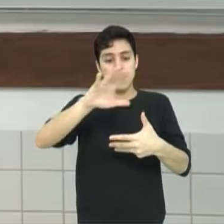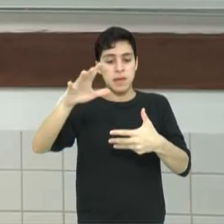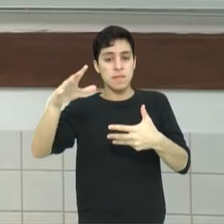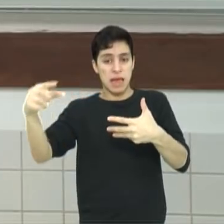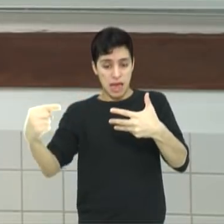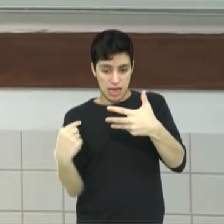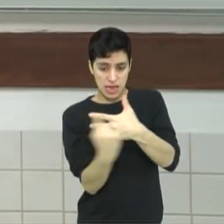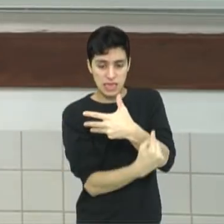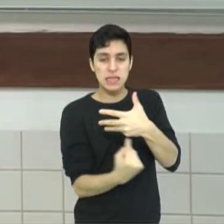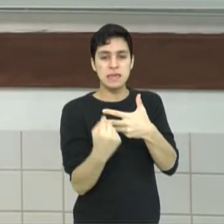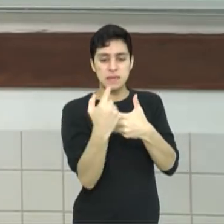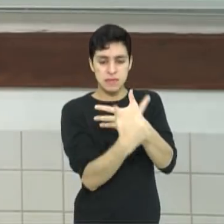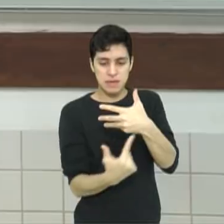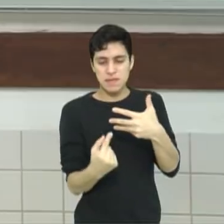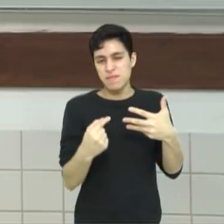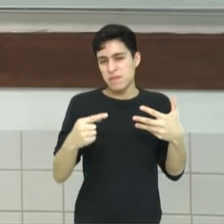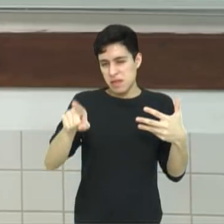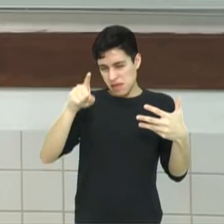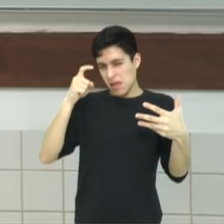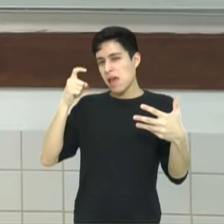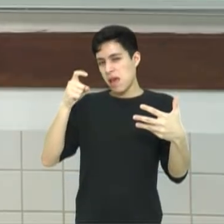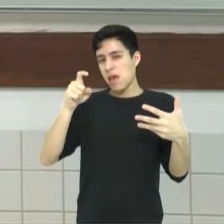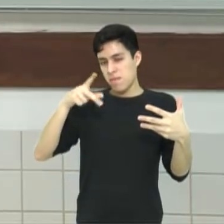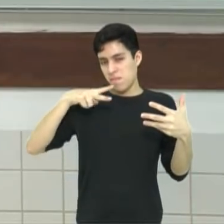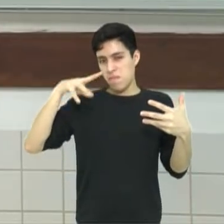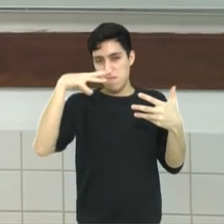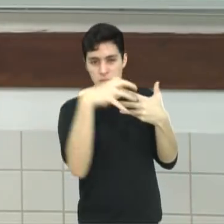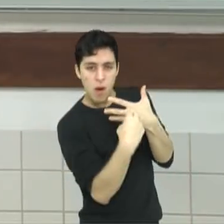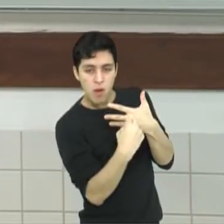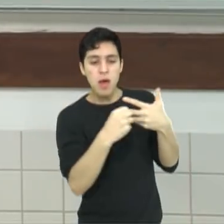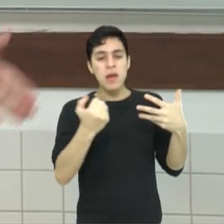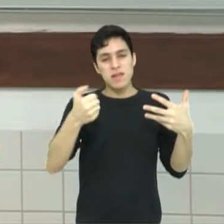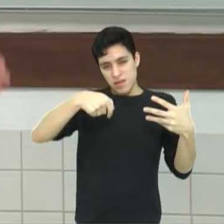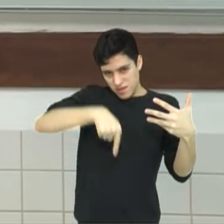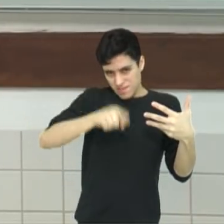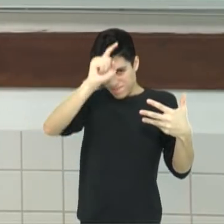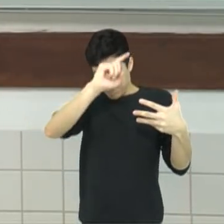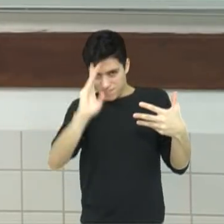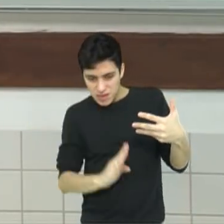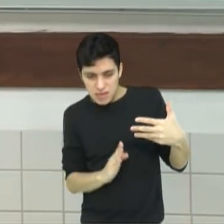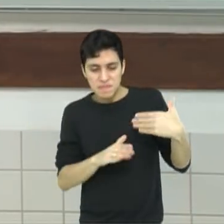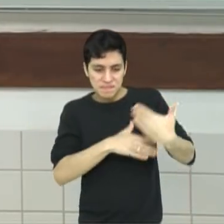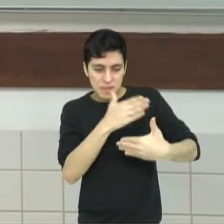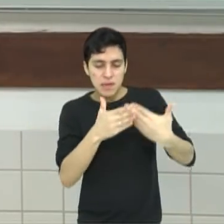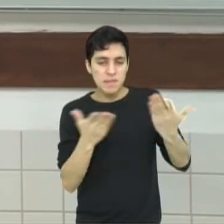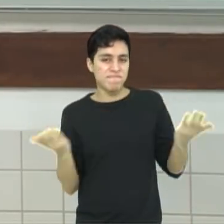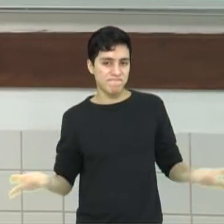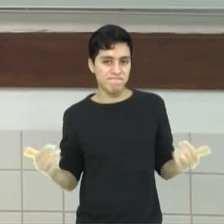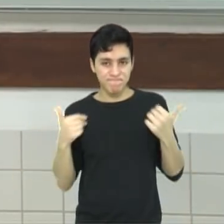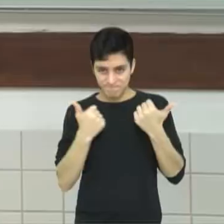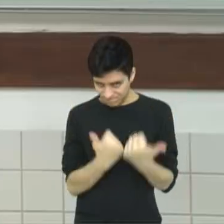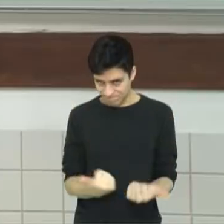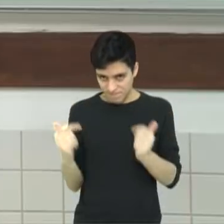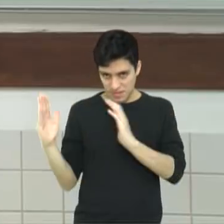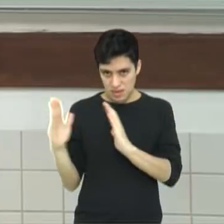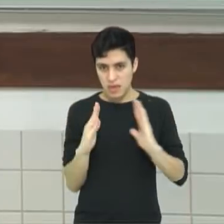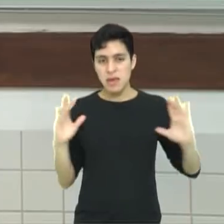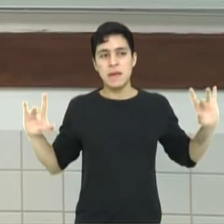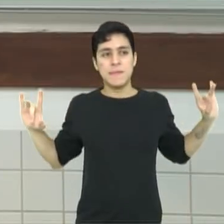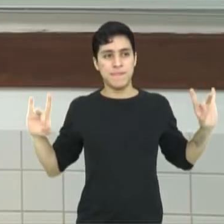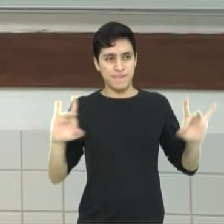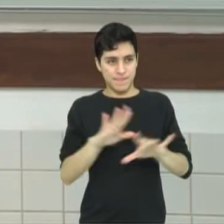colônias espanholas, que hoje seriam, enfim, da Colômbia até termina ali no Uruguai. Beleza?